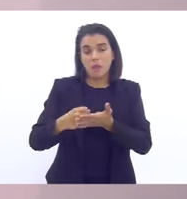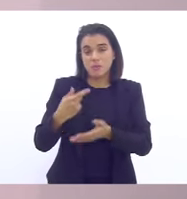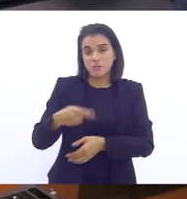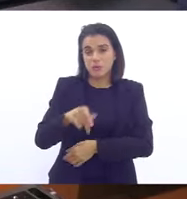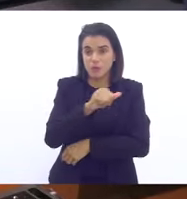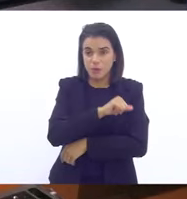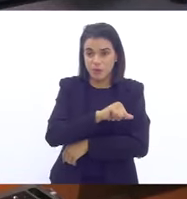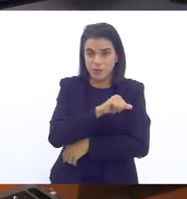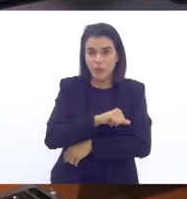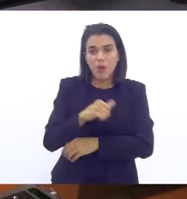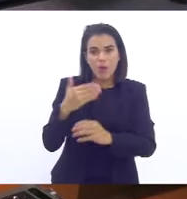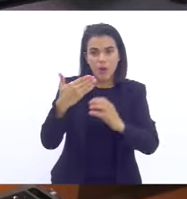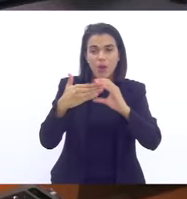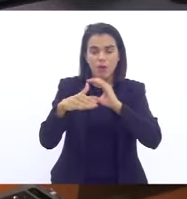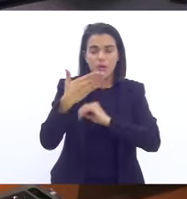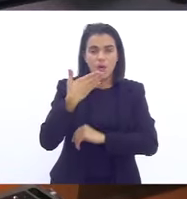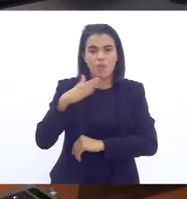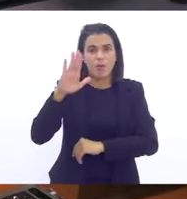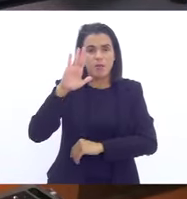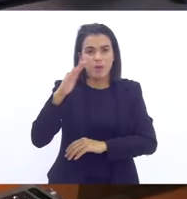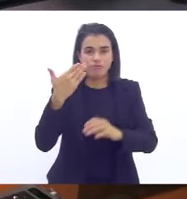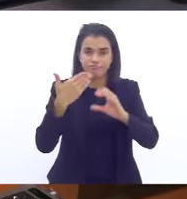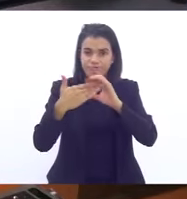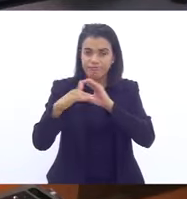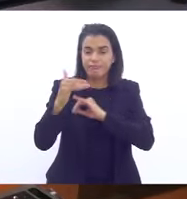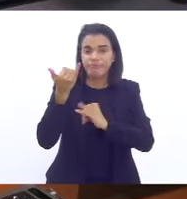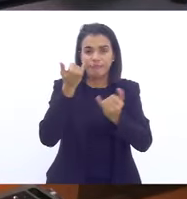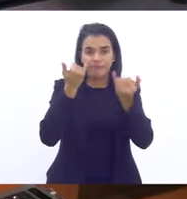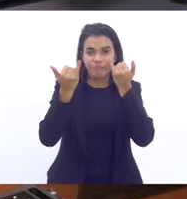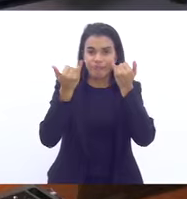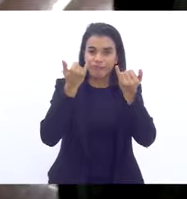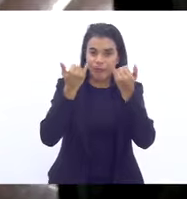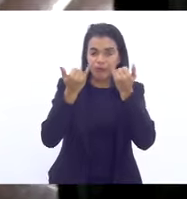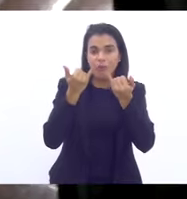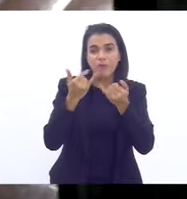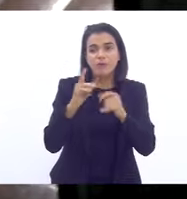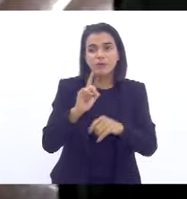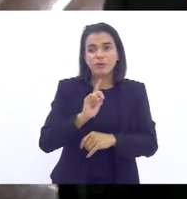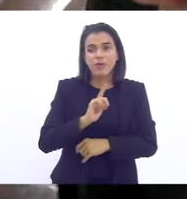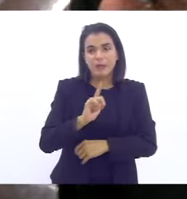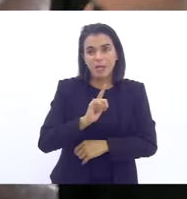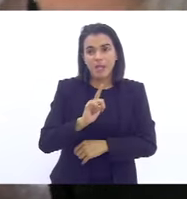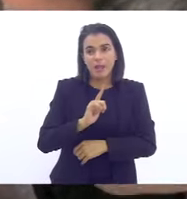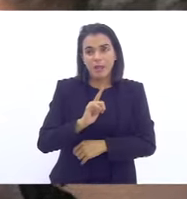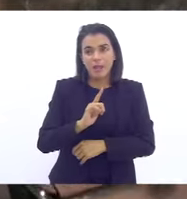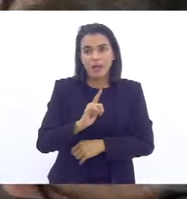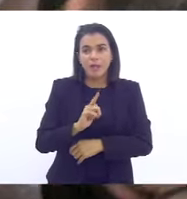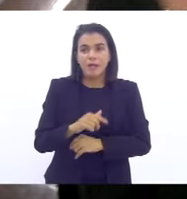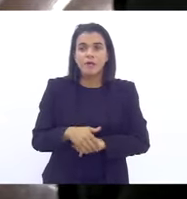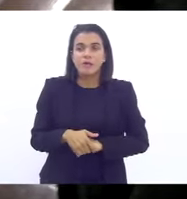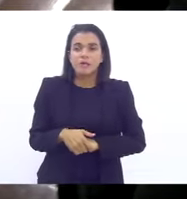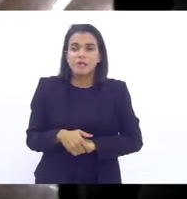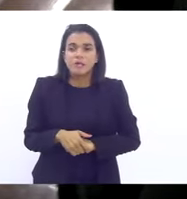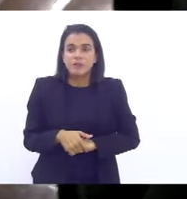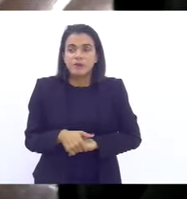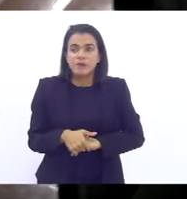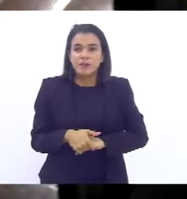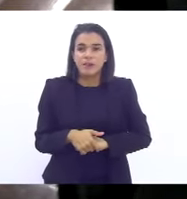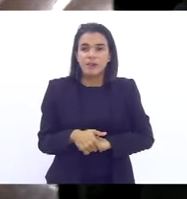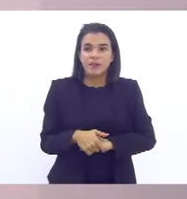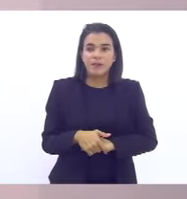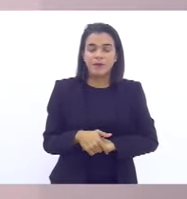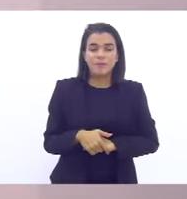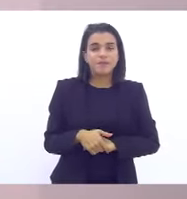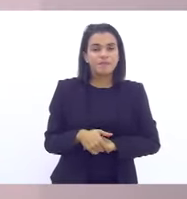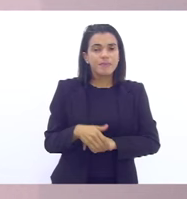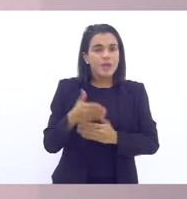mesmo. Eu me comprometo a enviar os dados que estão no nosso balanço para o senhor deputado. A